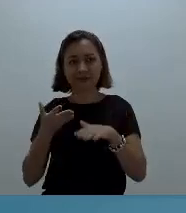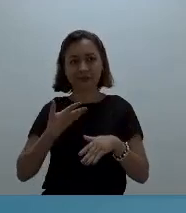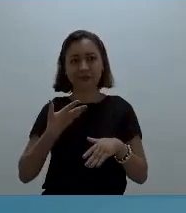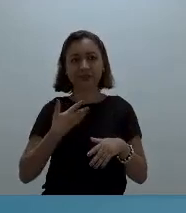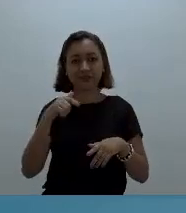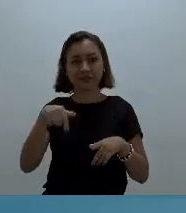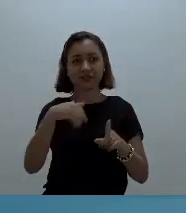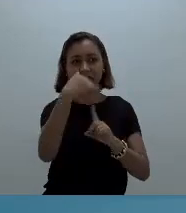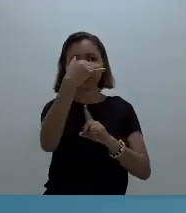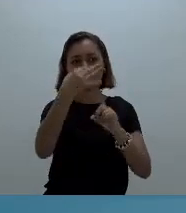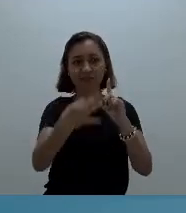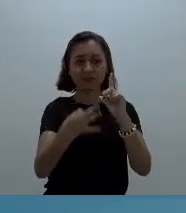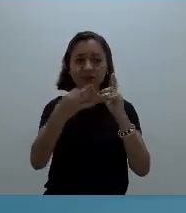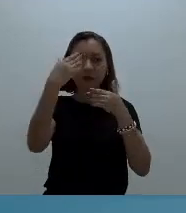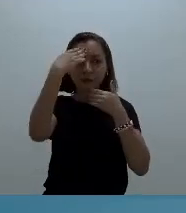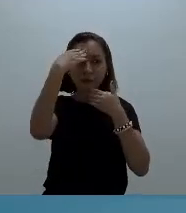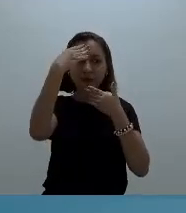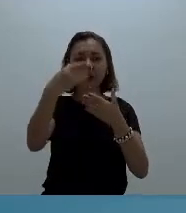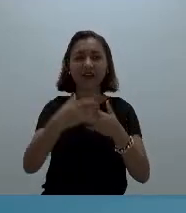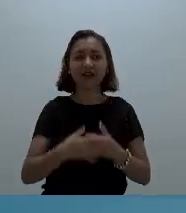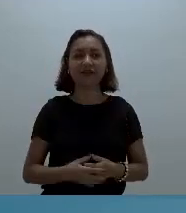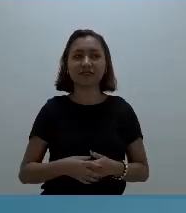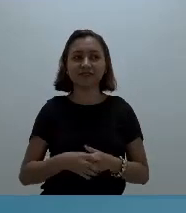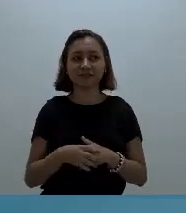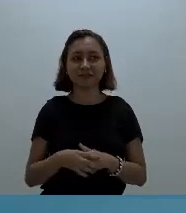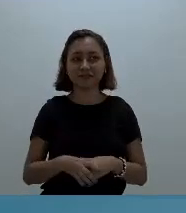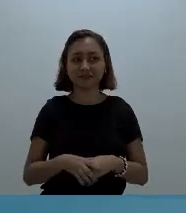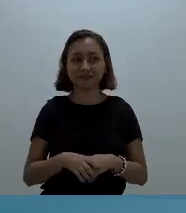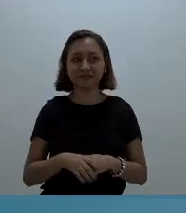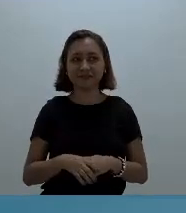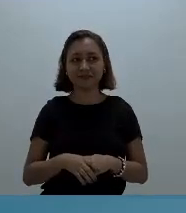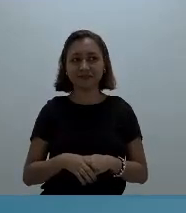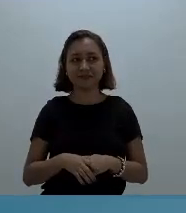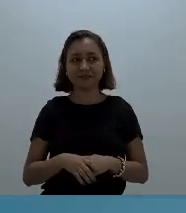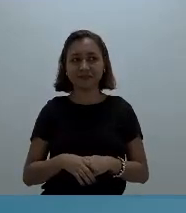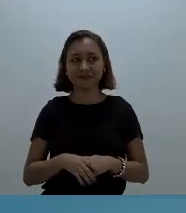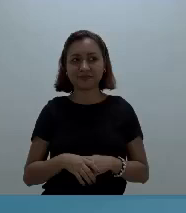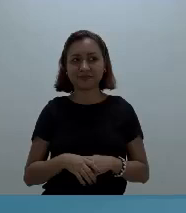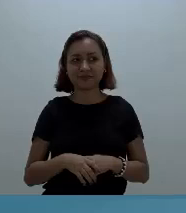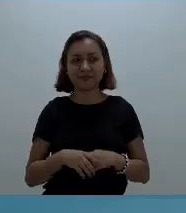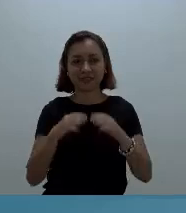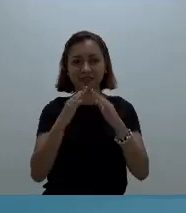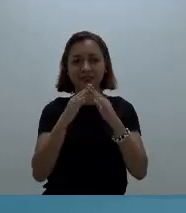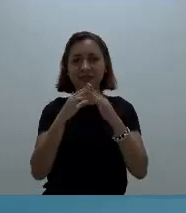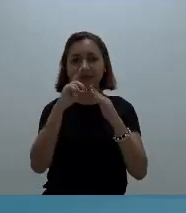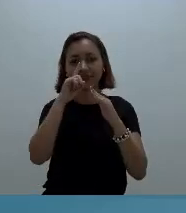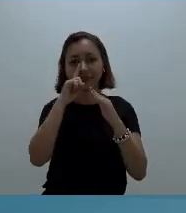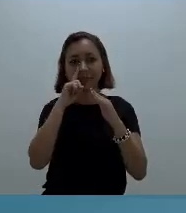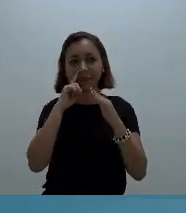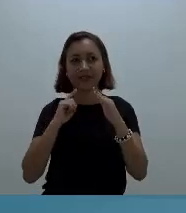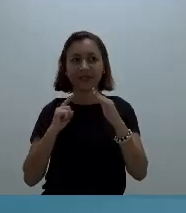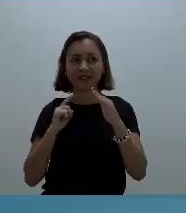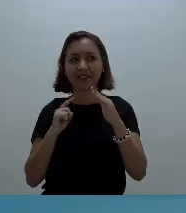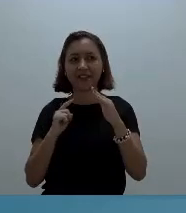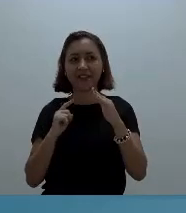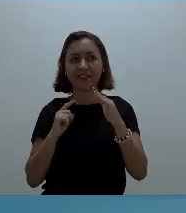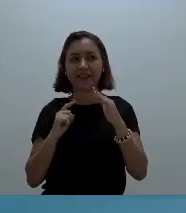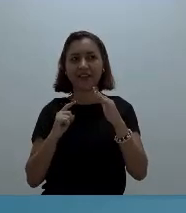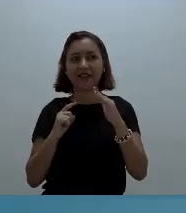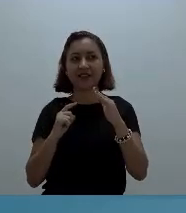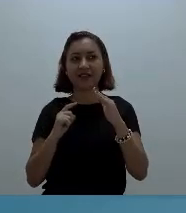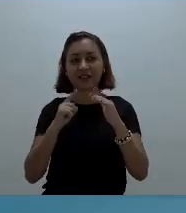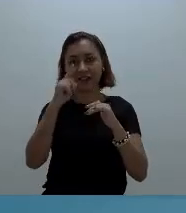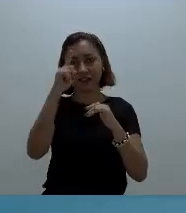bem frequentada, estive bem... visitada a Casa Amarela nesses dois dias da celebração no